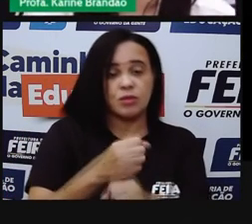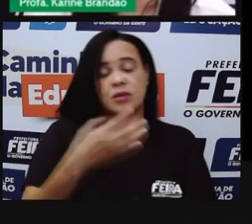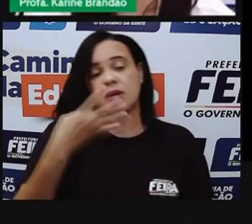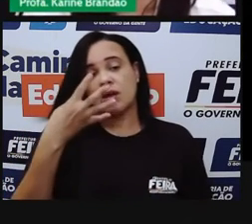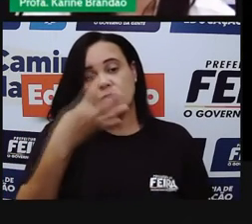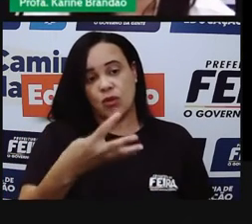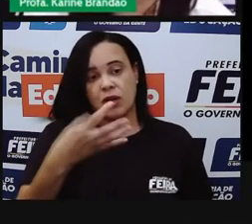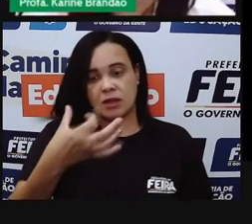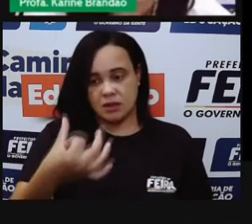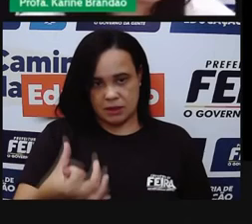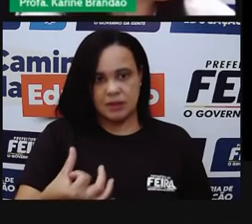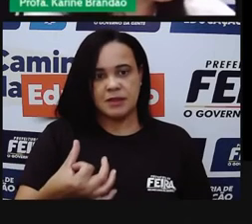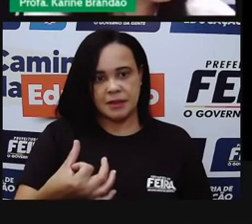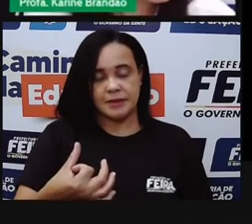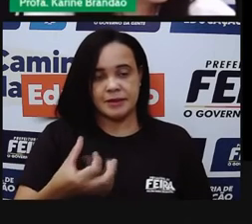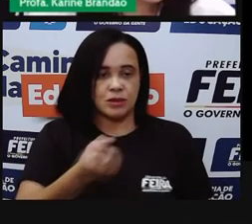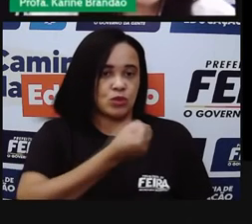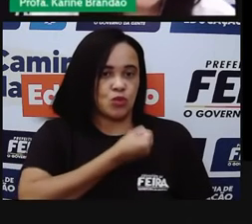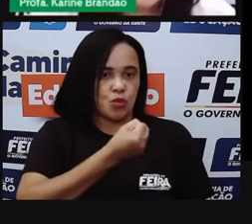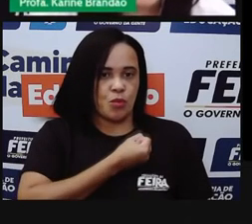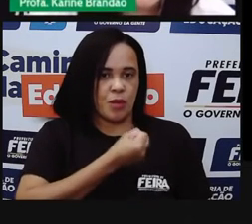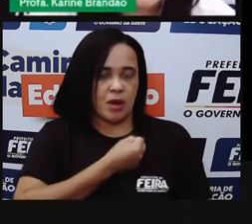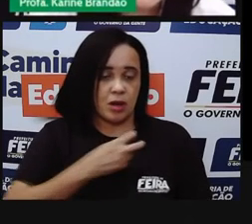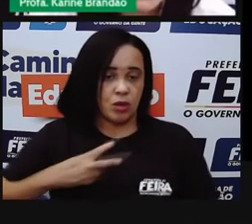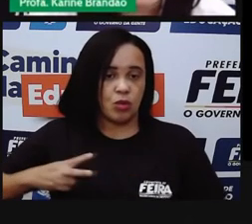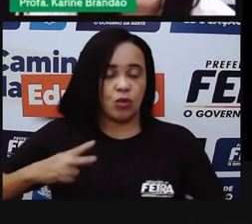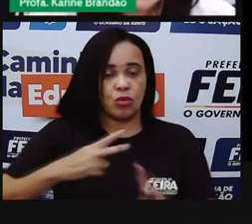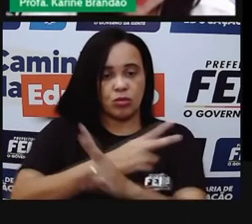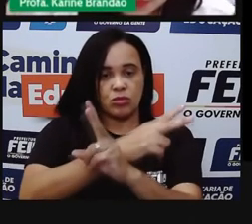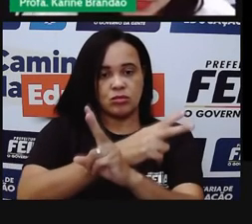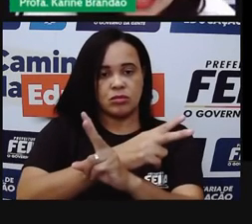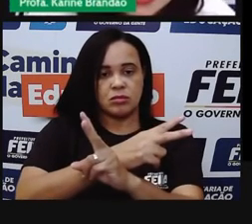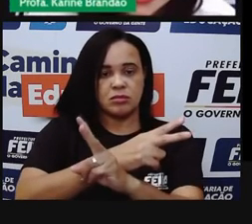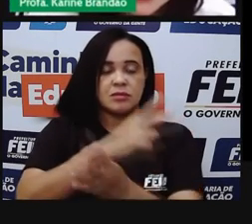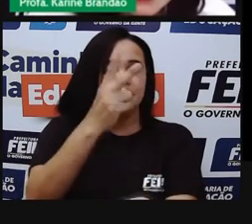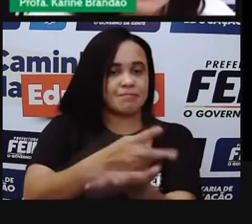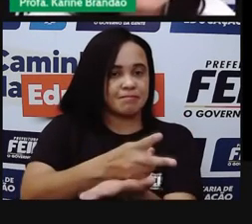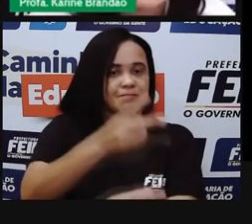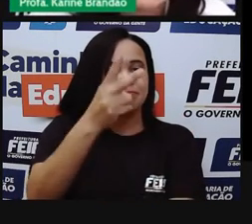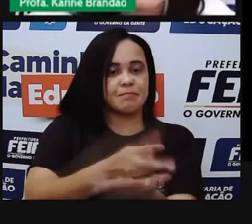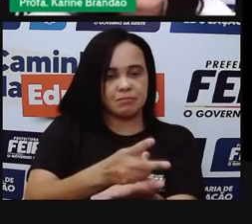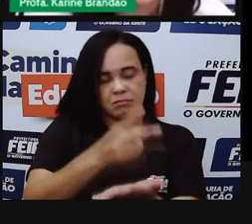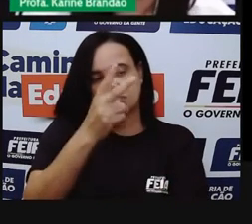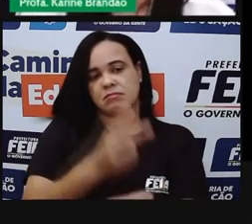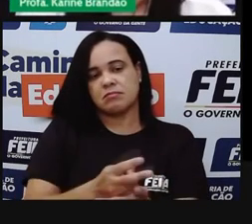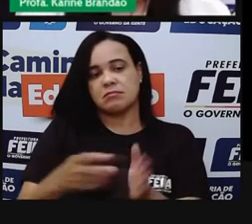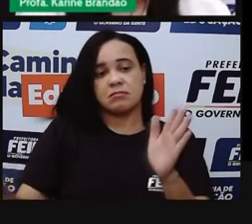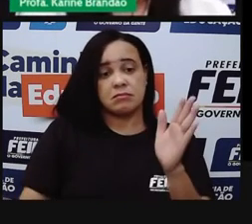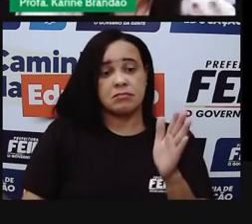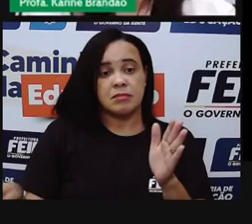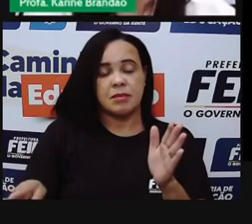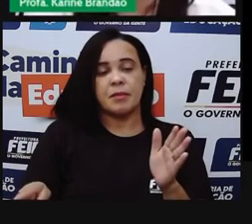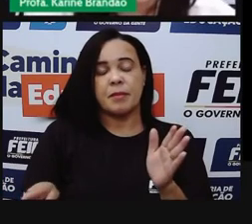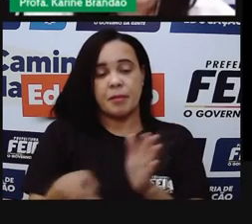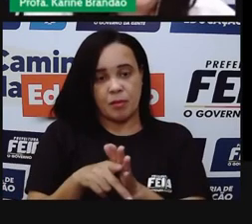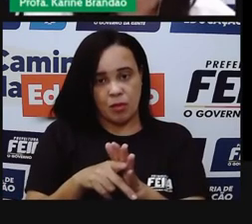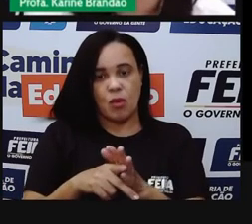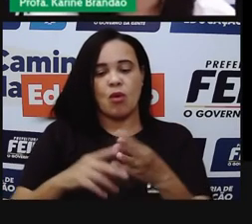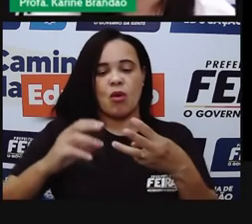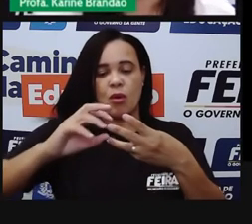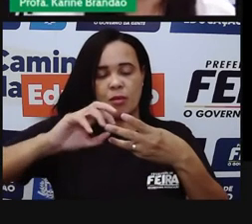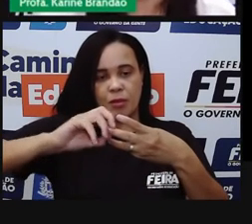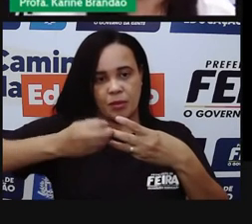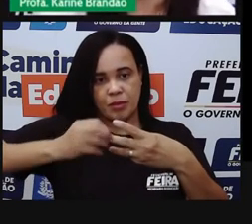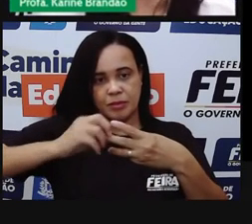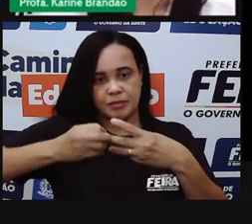mantenho o número de cromossomos nas minhas células, e que é uma característica da minha espécie, da nossa